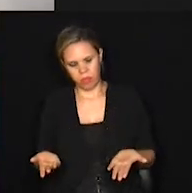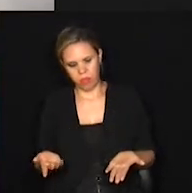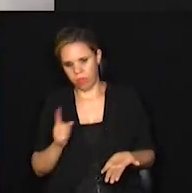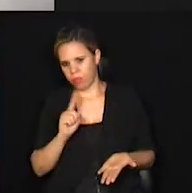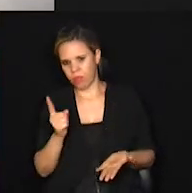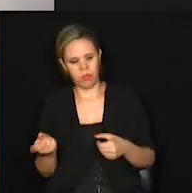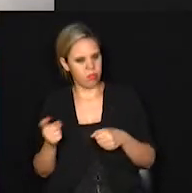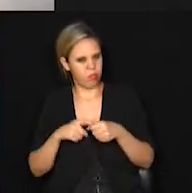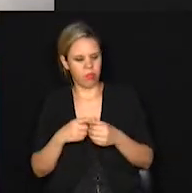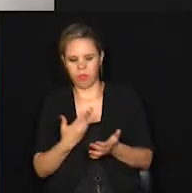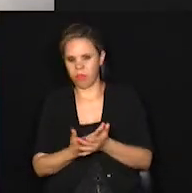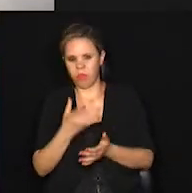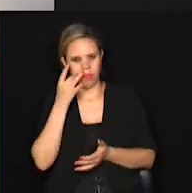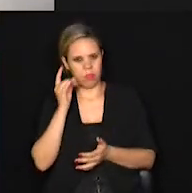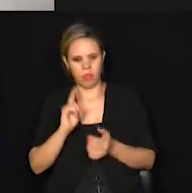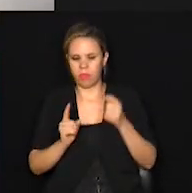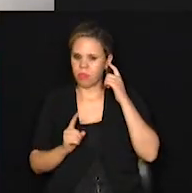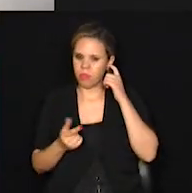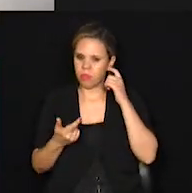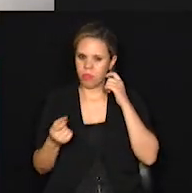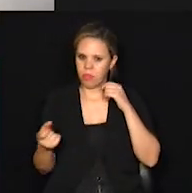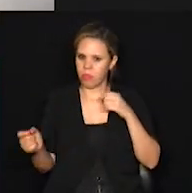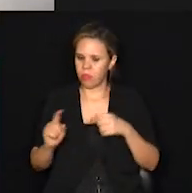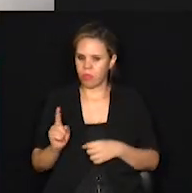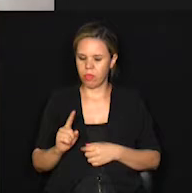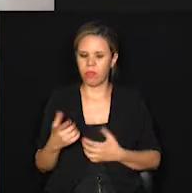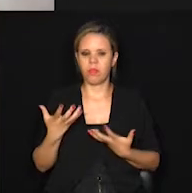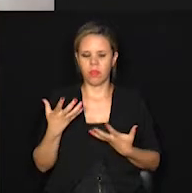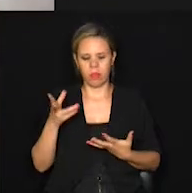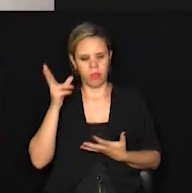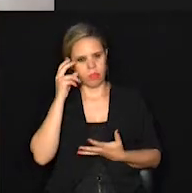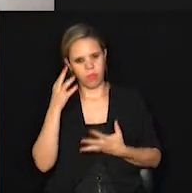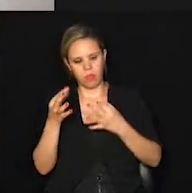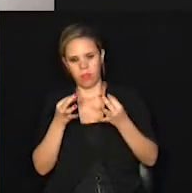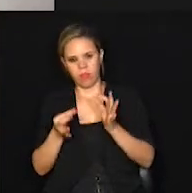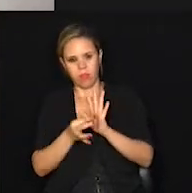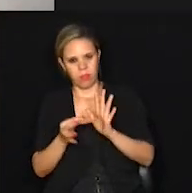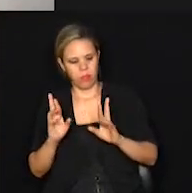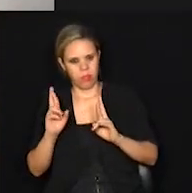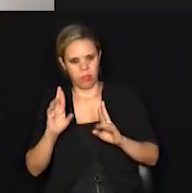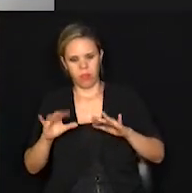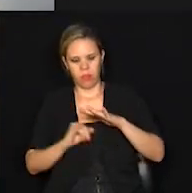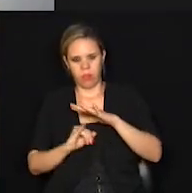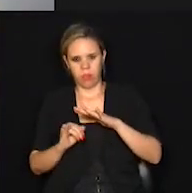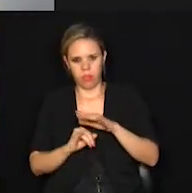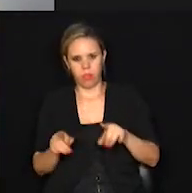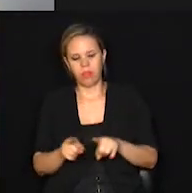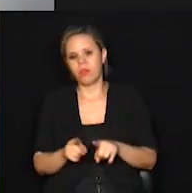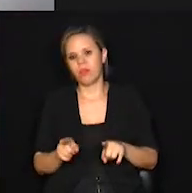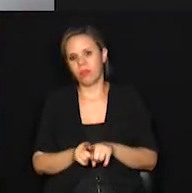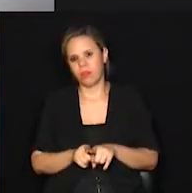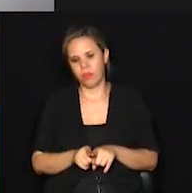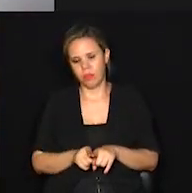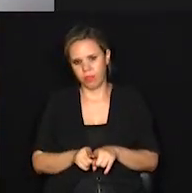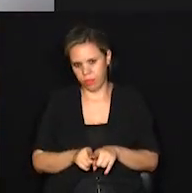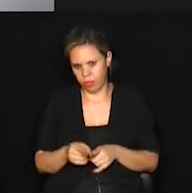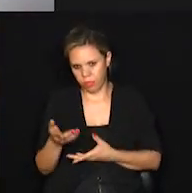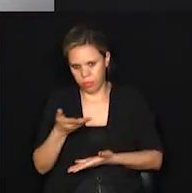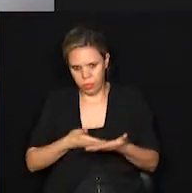ao retorno das aulas em 2020, e queremos ser ouvidos, esperamos que todas as entidades também sejam